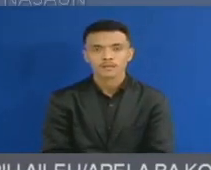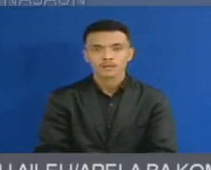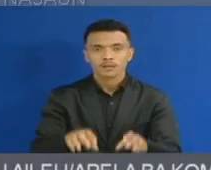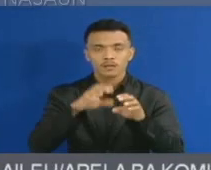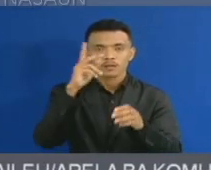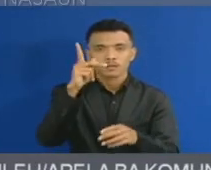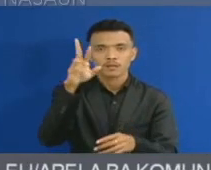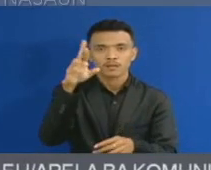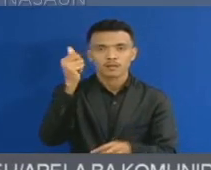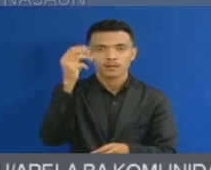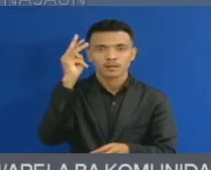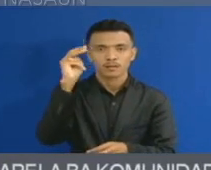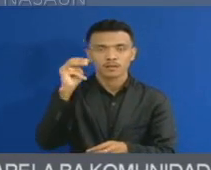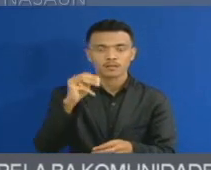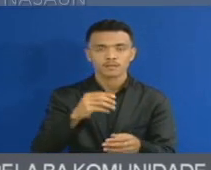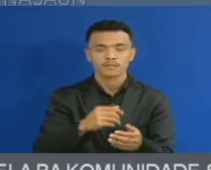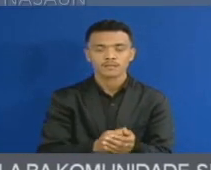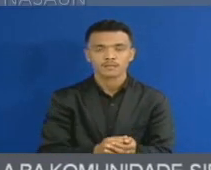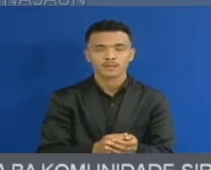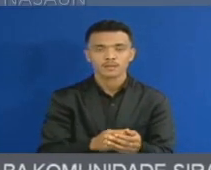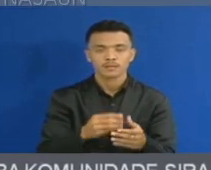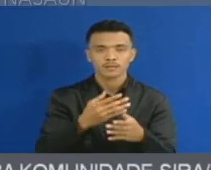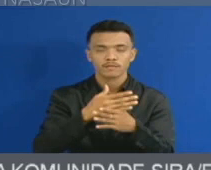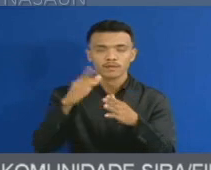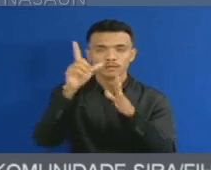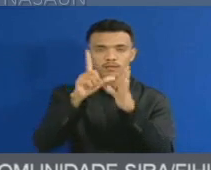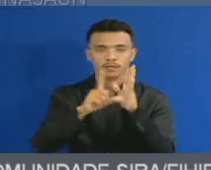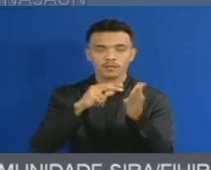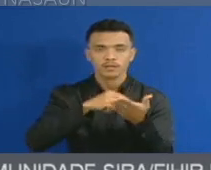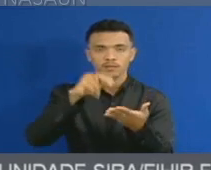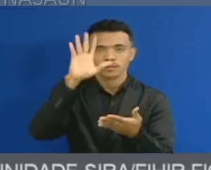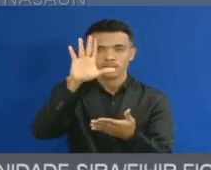Comissão Reguladora Artes Marciais sensibiliza segundo diretiva Decreto-Lei número